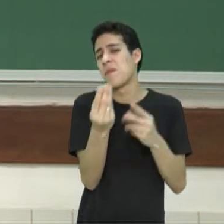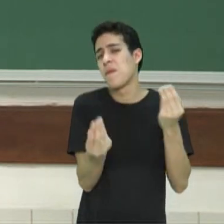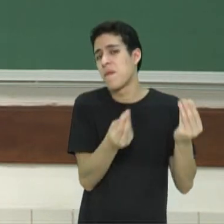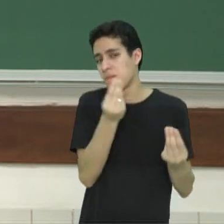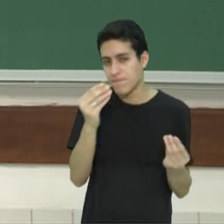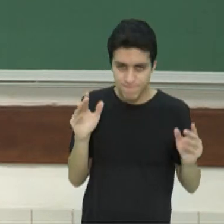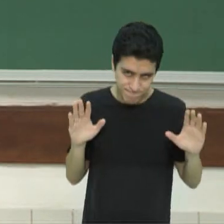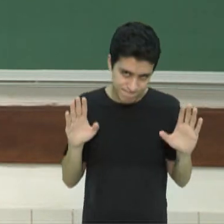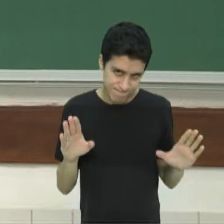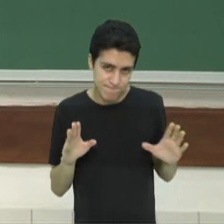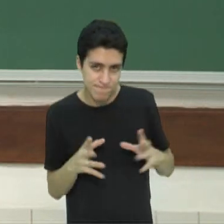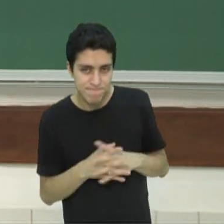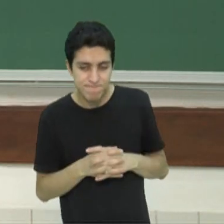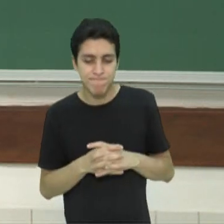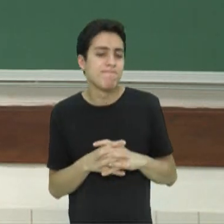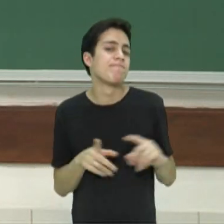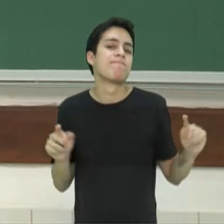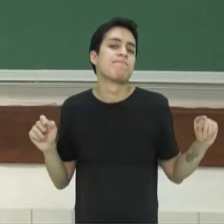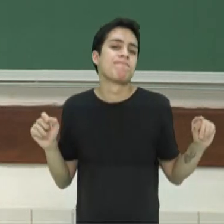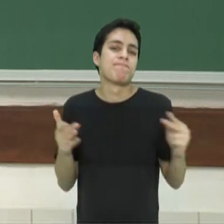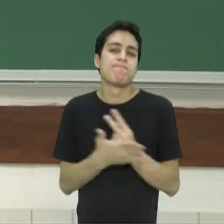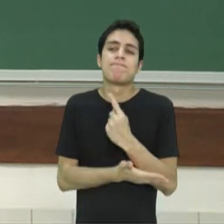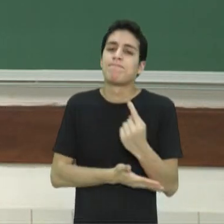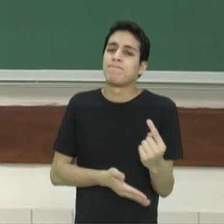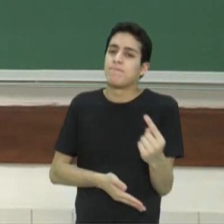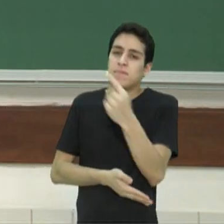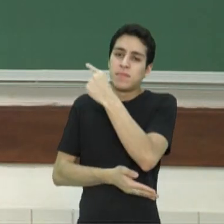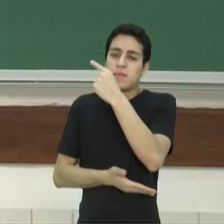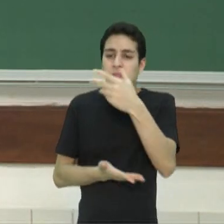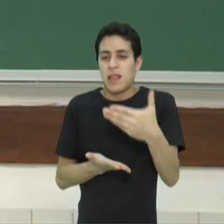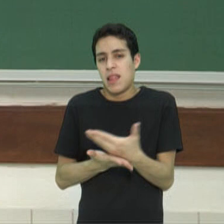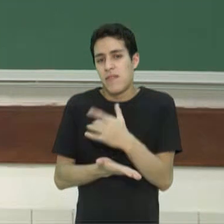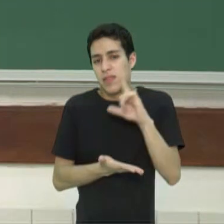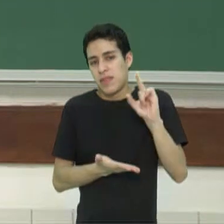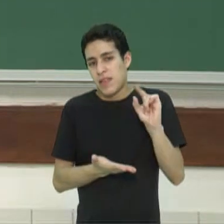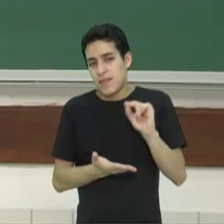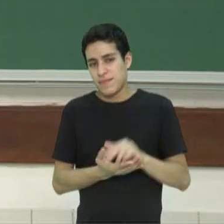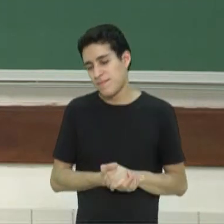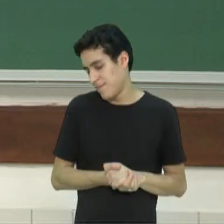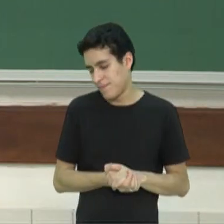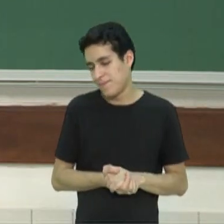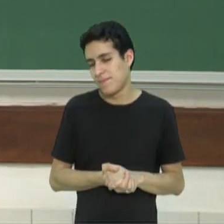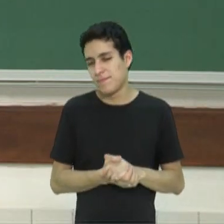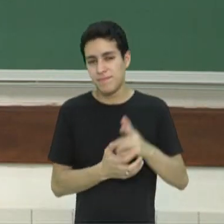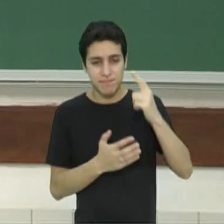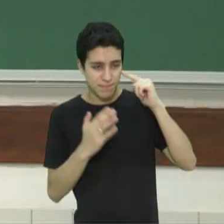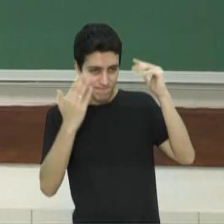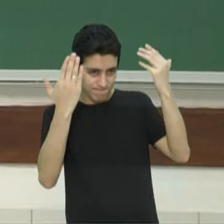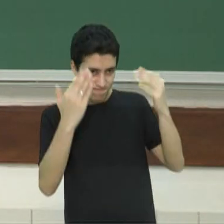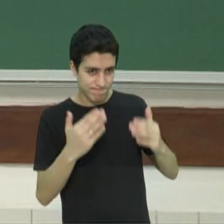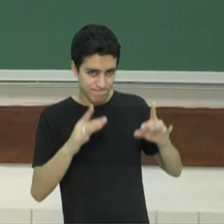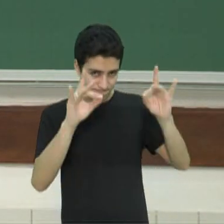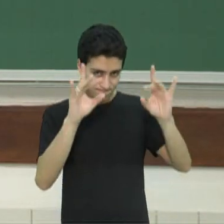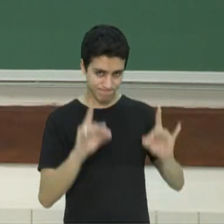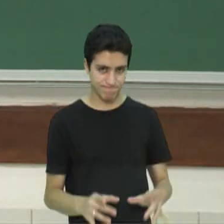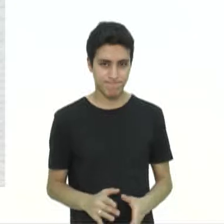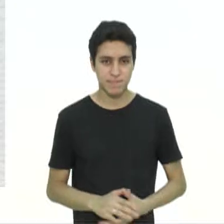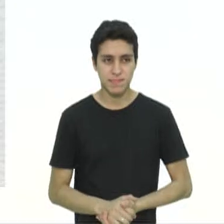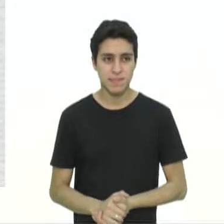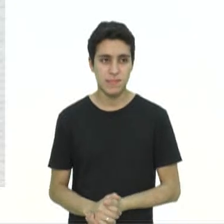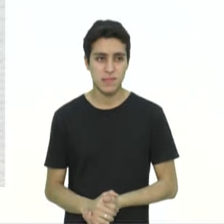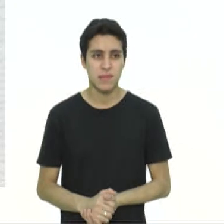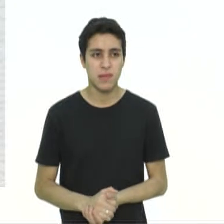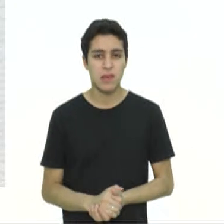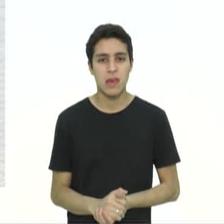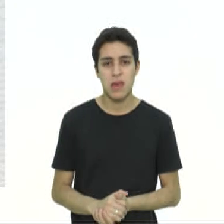Nós vamos chegar ao que acontece aqui no livro 10. Vamos analisar com mais detalhes. A